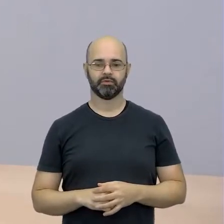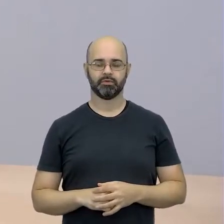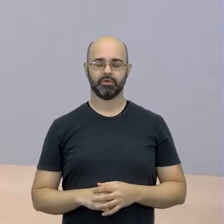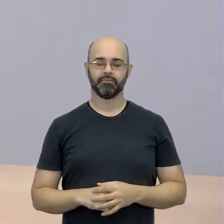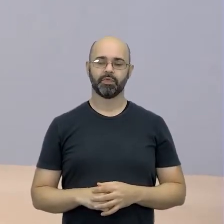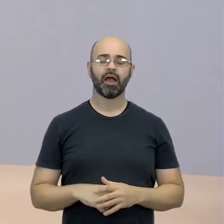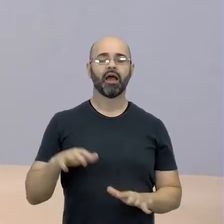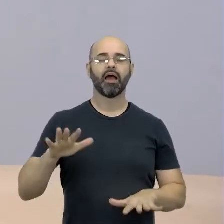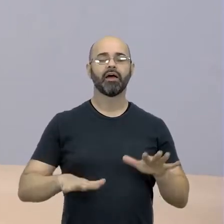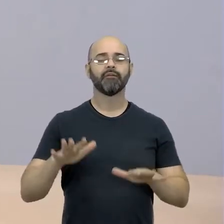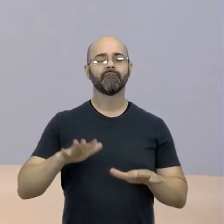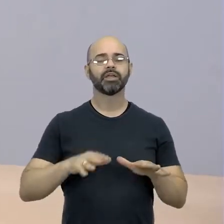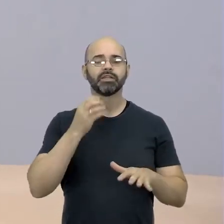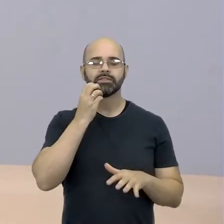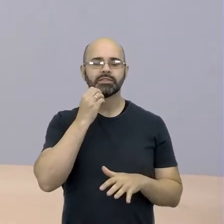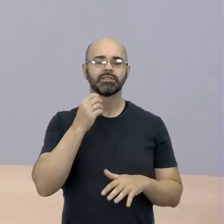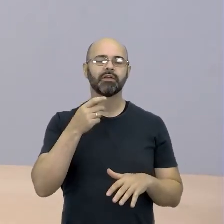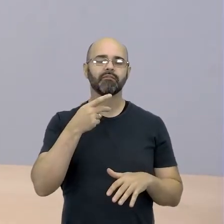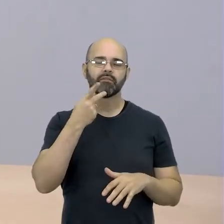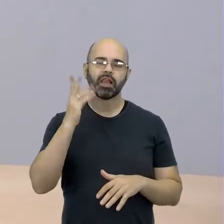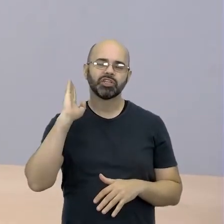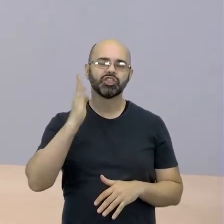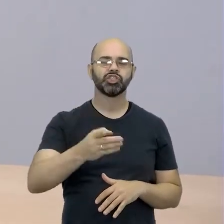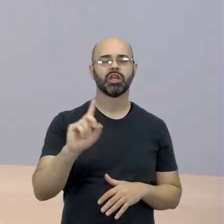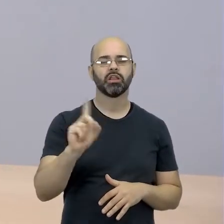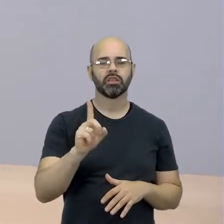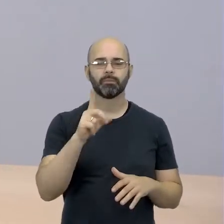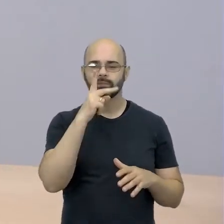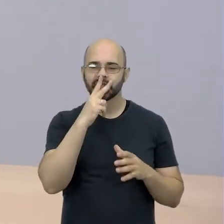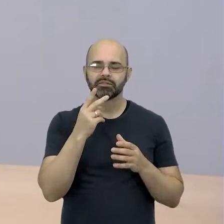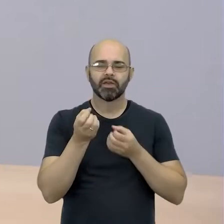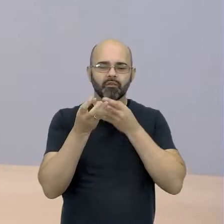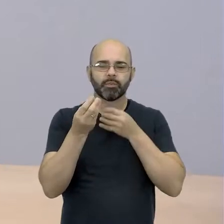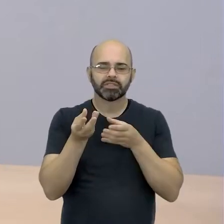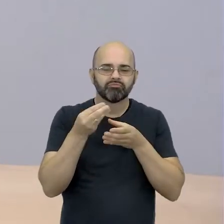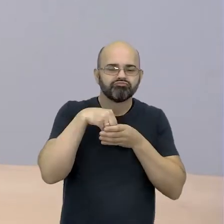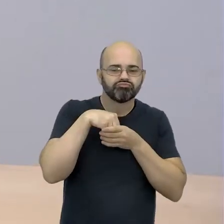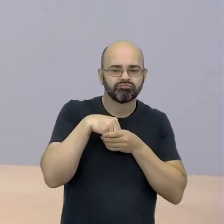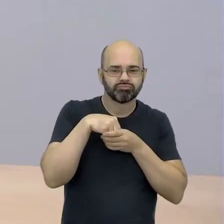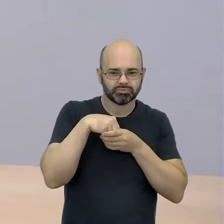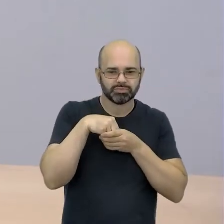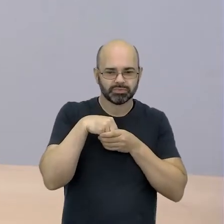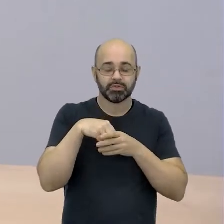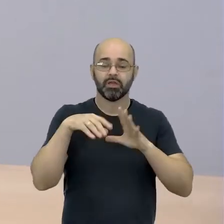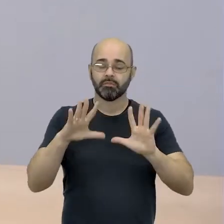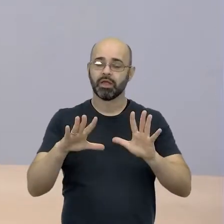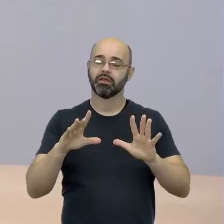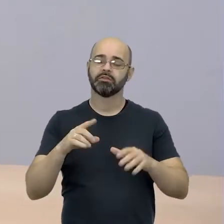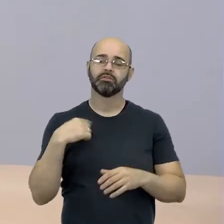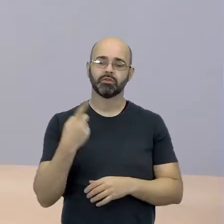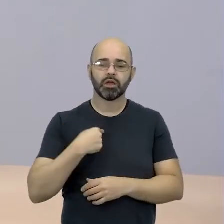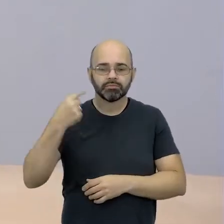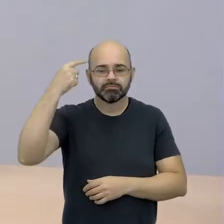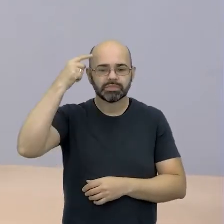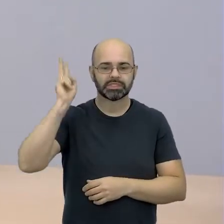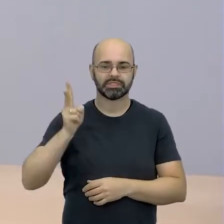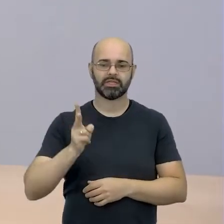transversal, mas está sempre no nosso coração, está sempre na nossa mente,